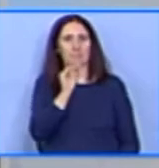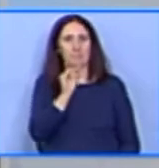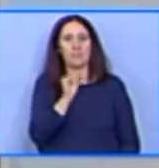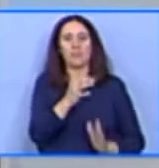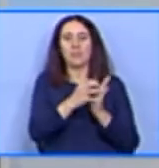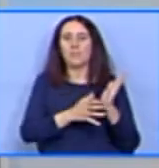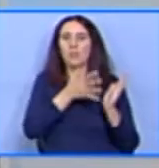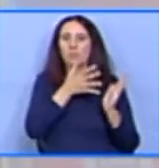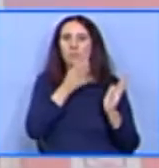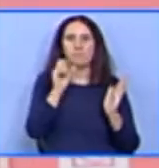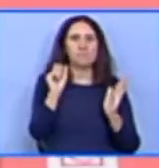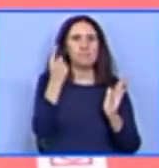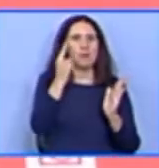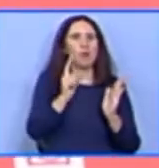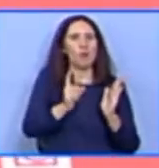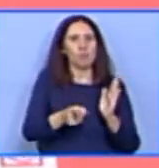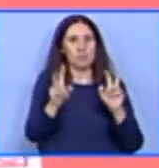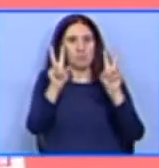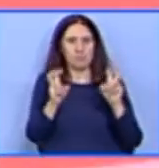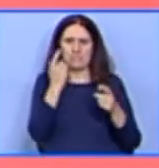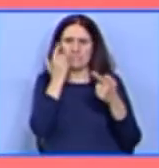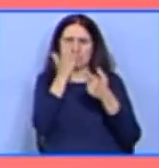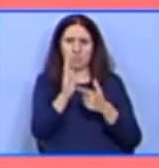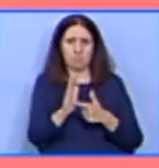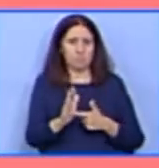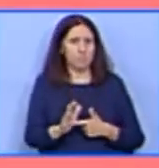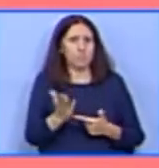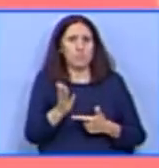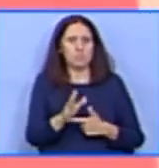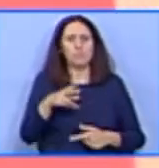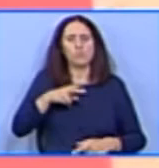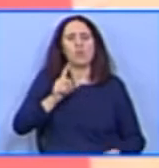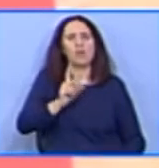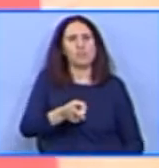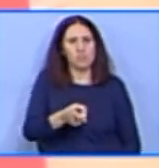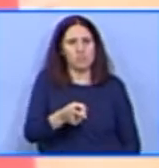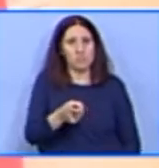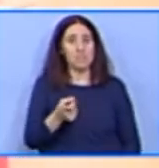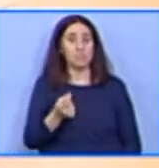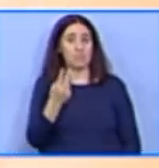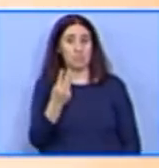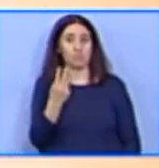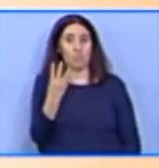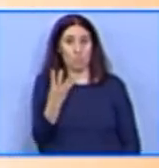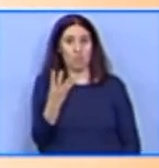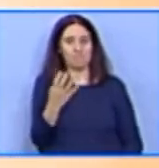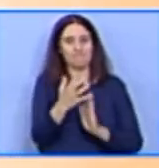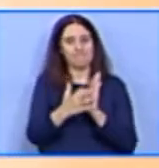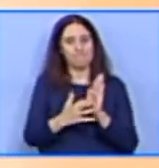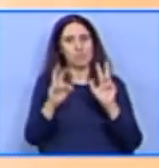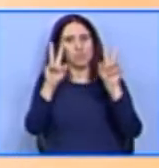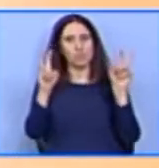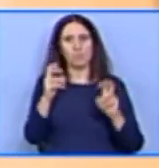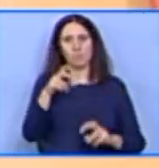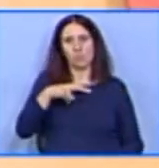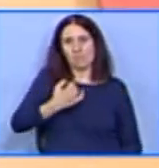argumentos dessas temáticas. Trouxe aqui alguns exemplos, por exemplo, o que é Portugal? 3 ou 4 argumentos acerca da identidade de Portugal e